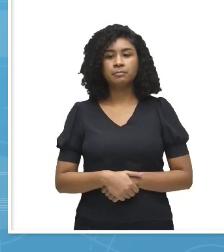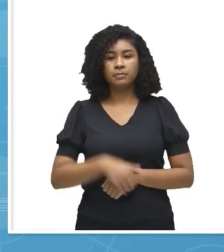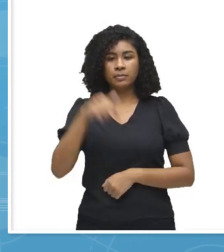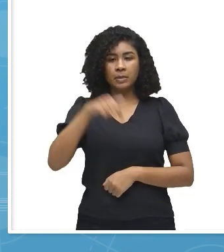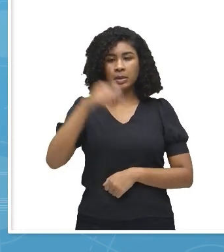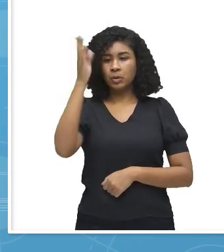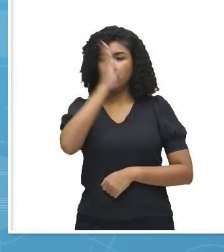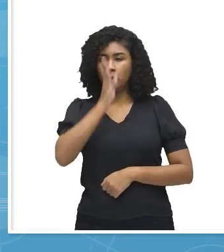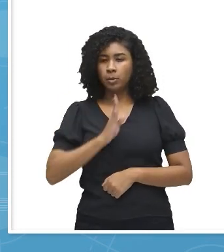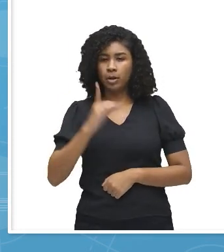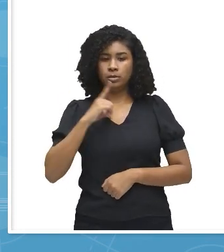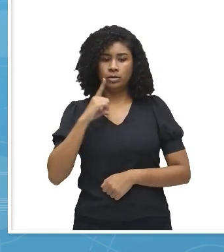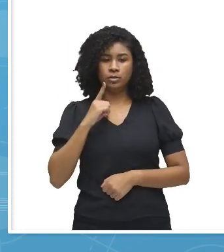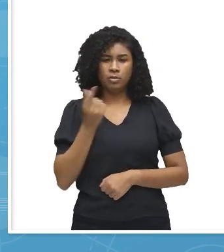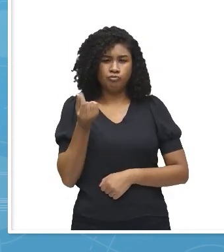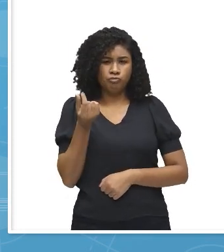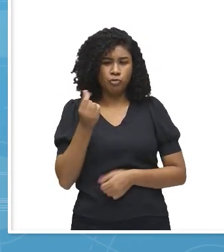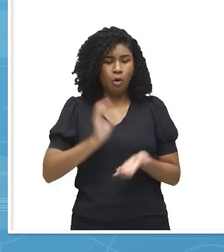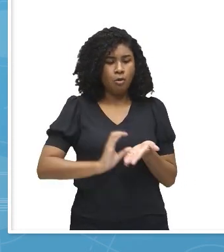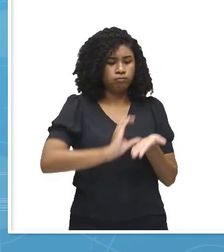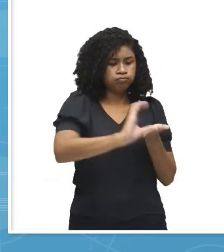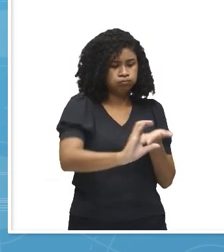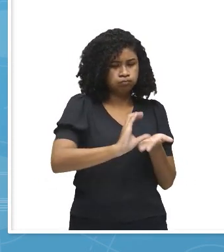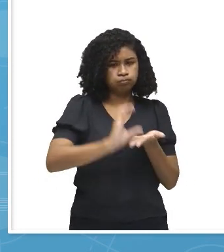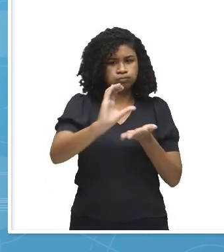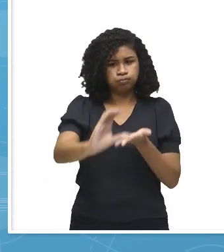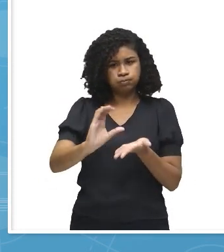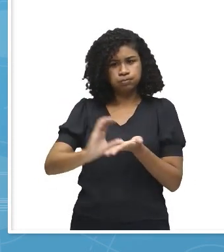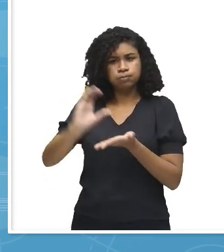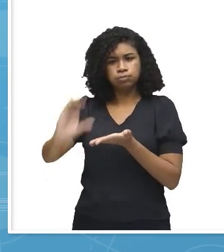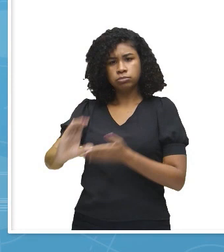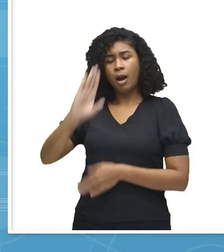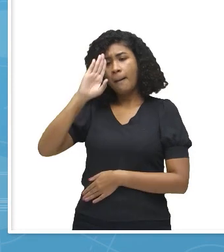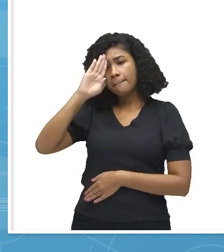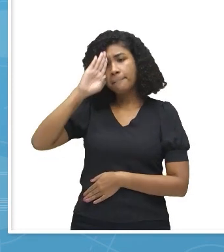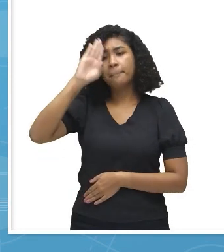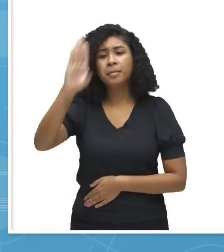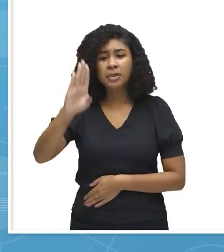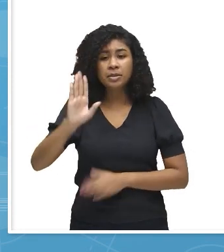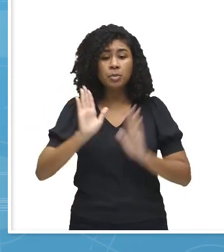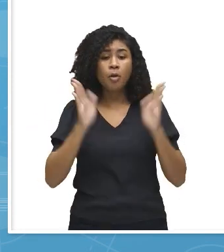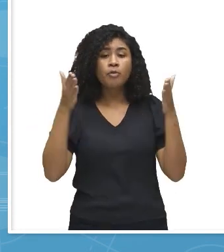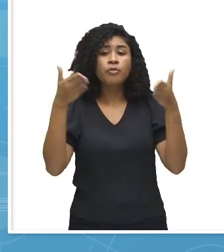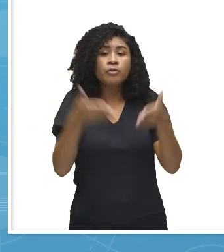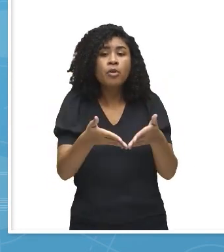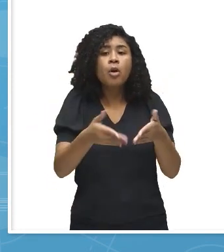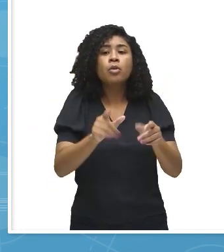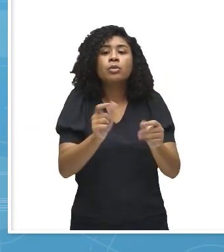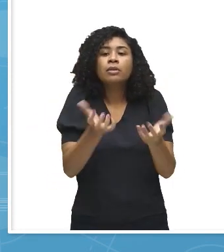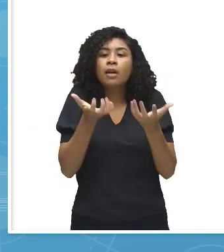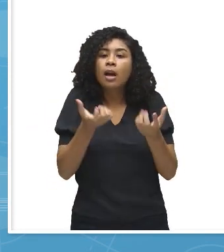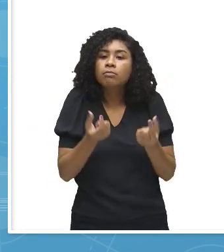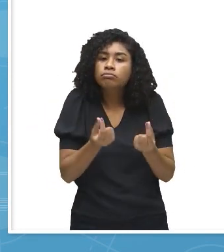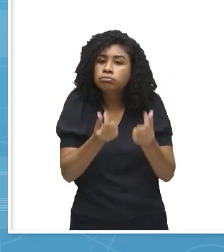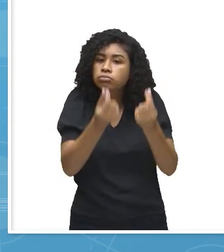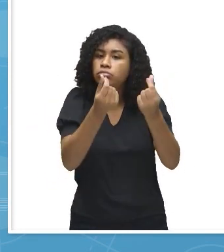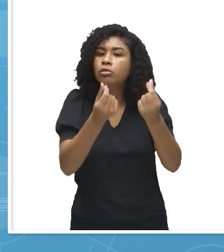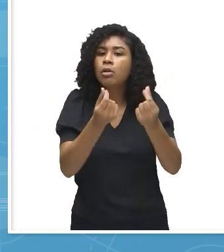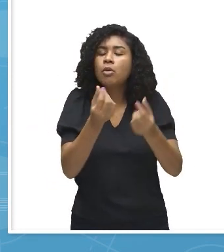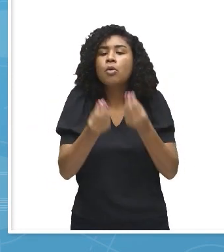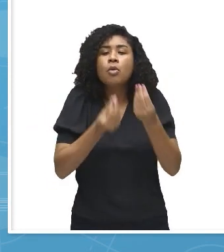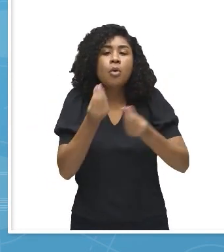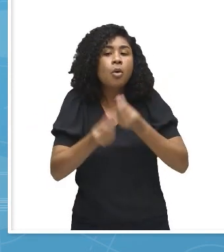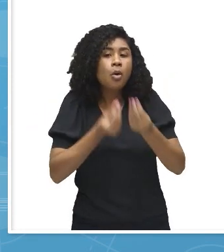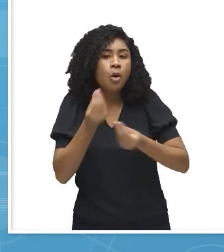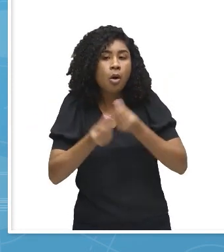industrialização brasileira, a partir de 1930, teve origem nos lucros obtidos com a